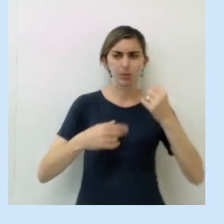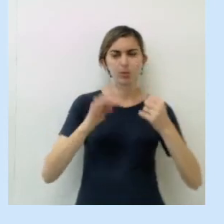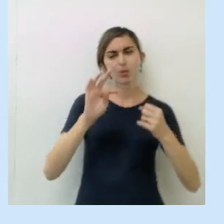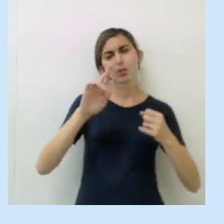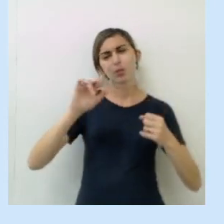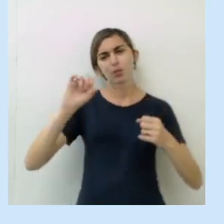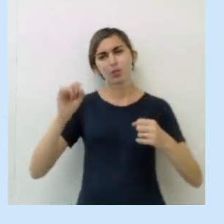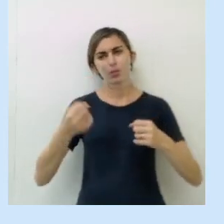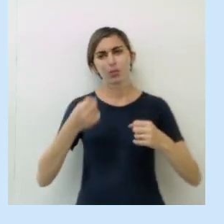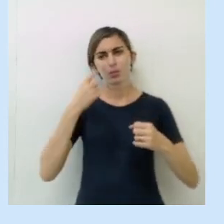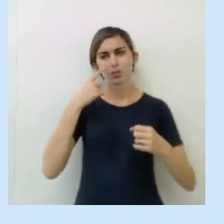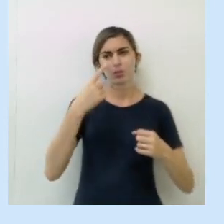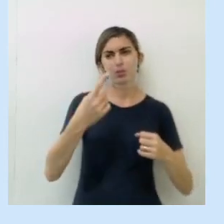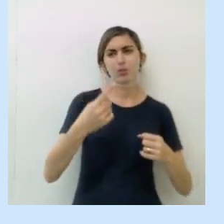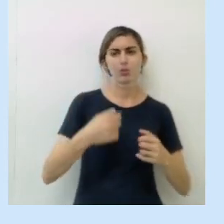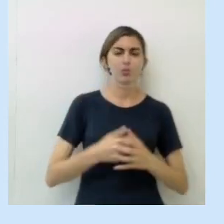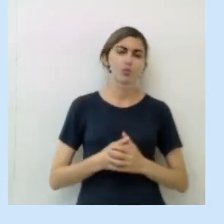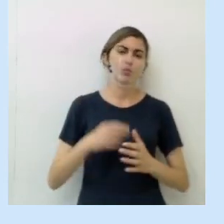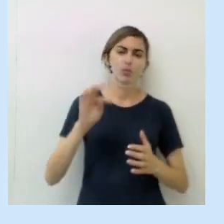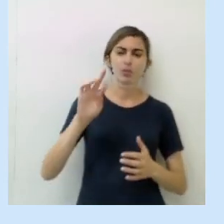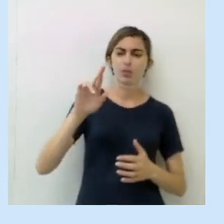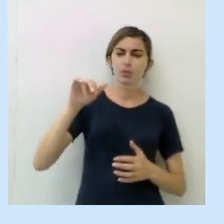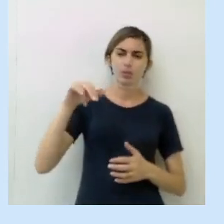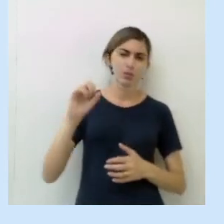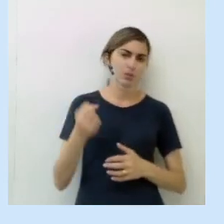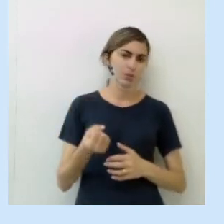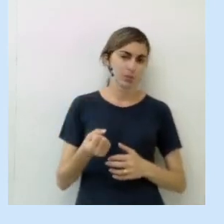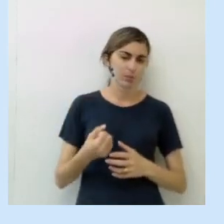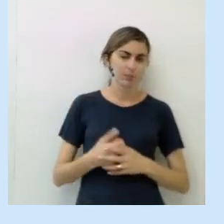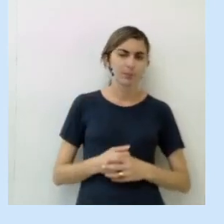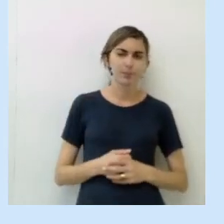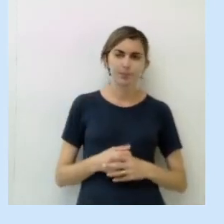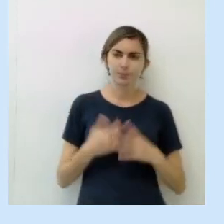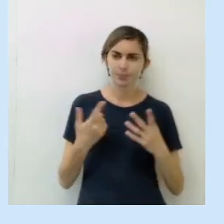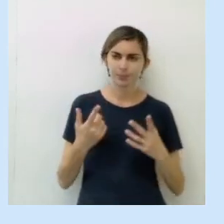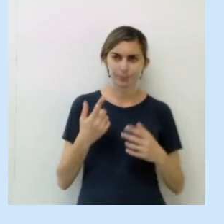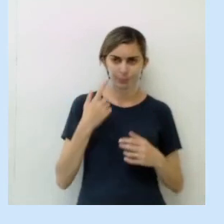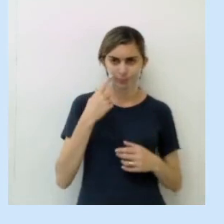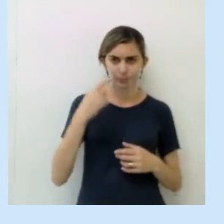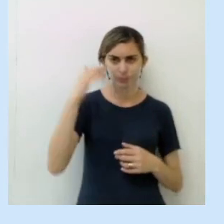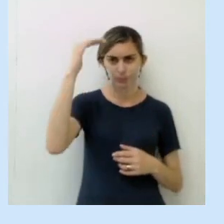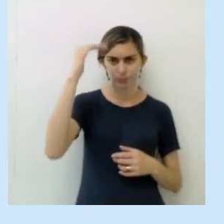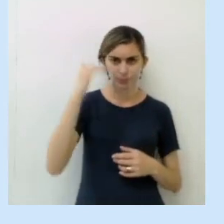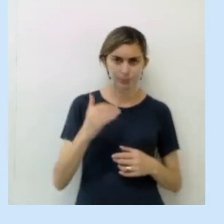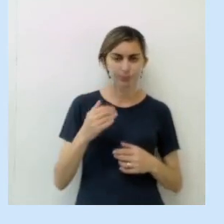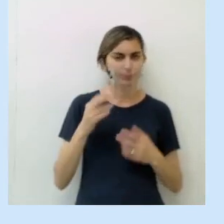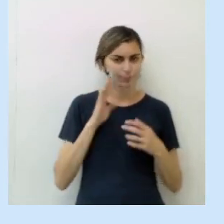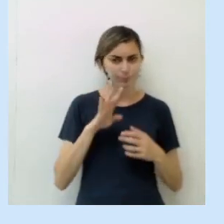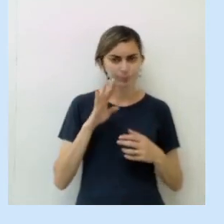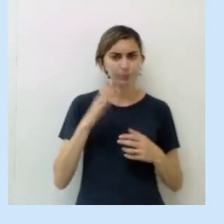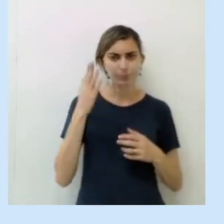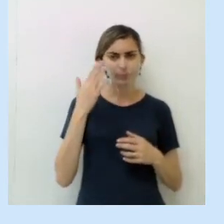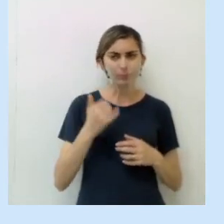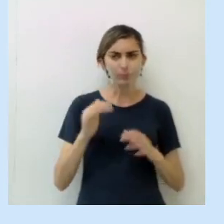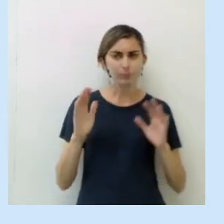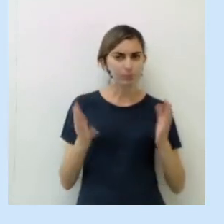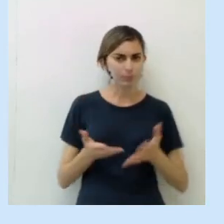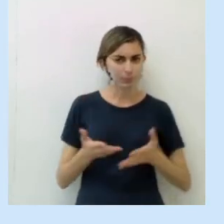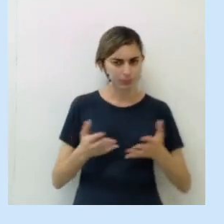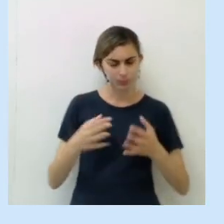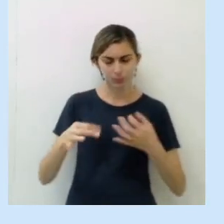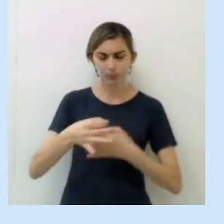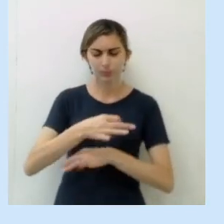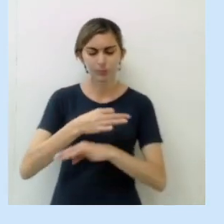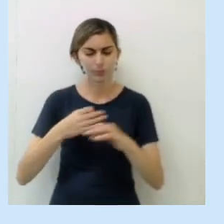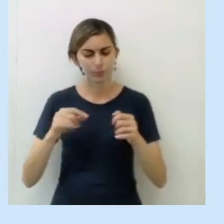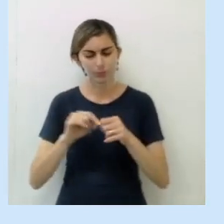planos opostos. Aqui, ó. Aqui é o trans. Que legal. Certo, pessoal? Então agora eu já sei que para a